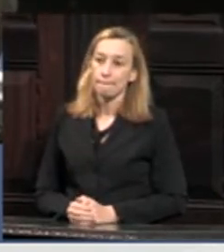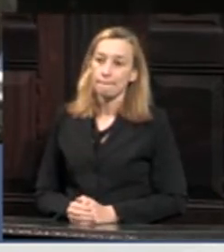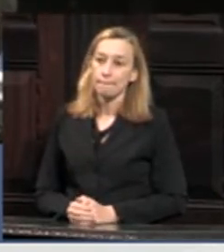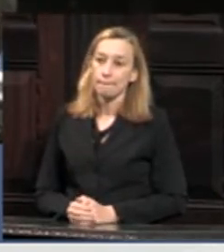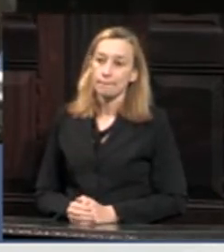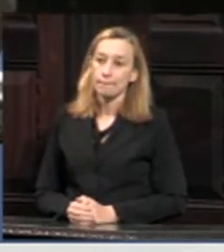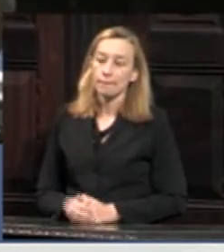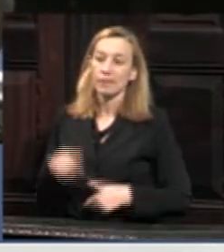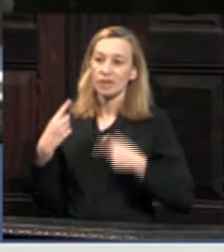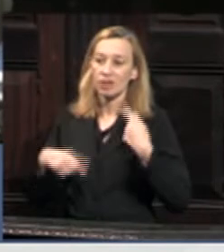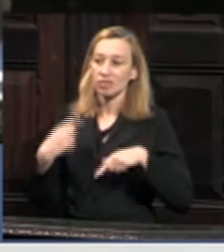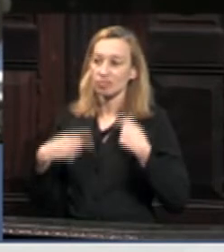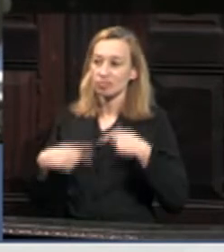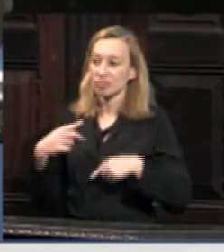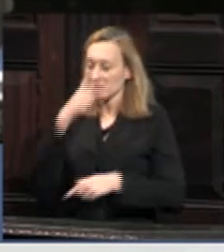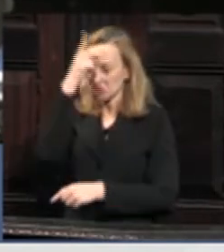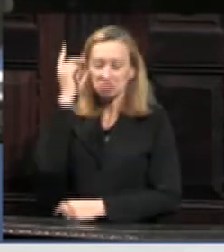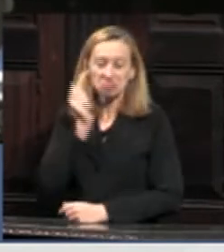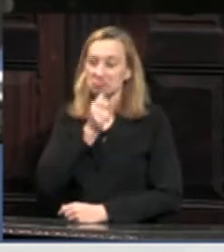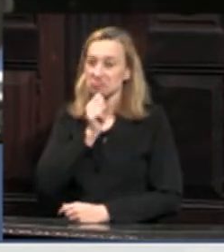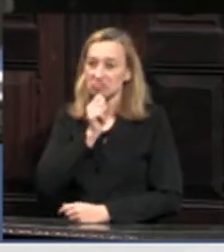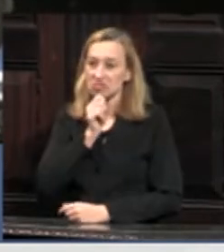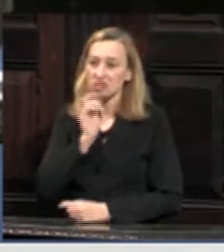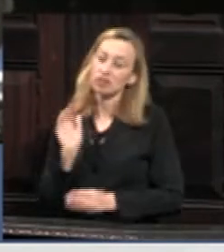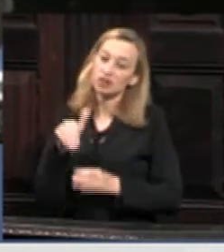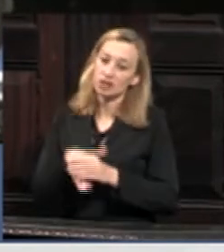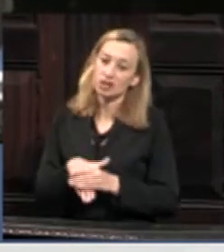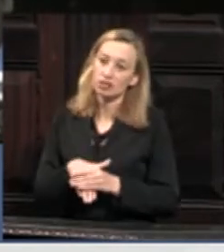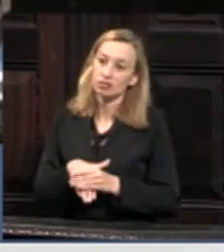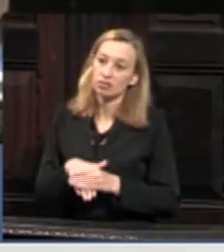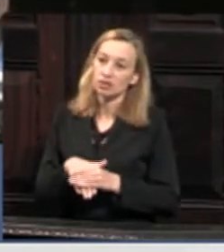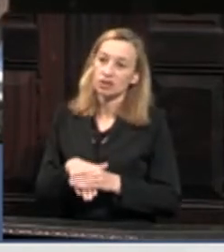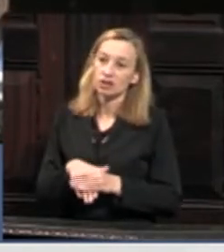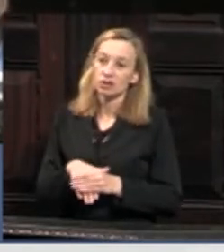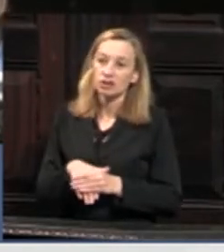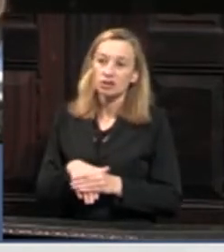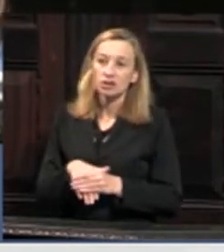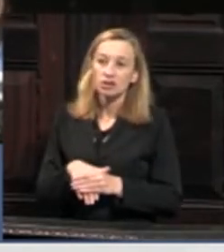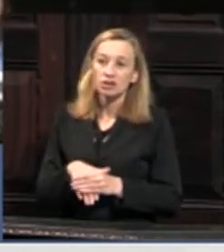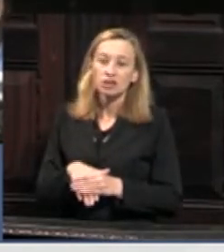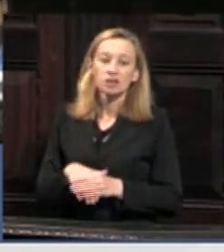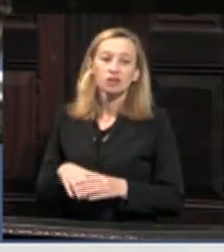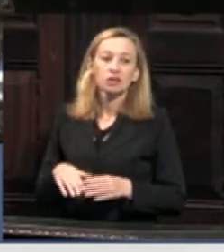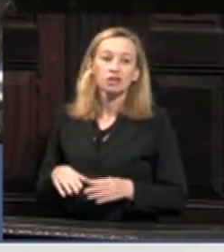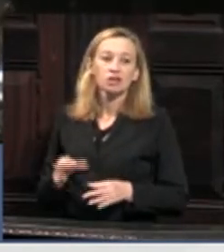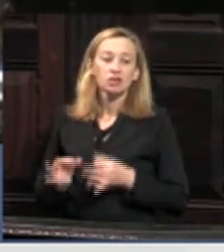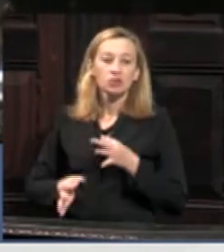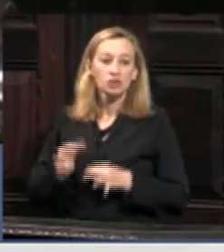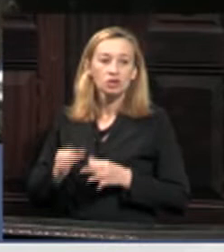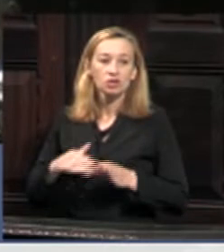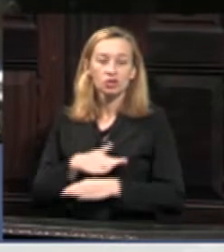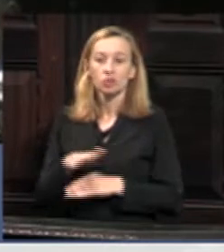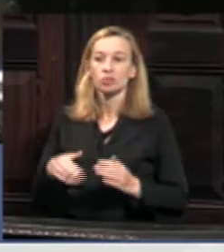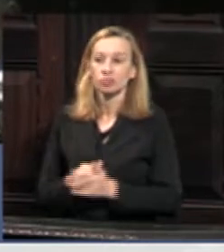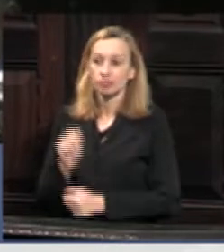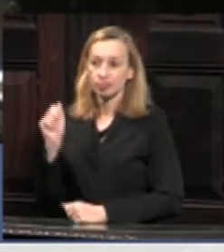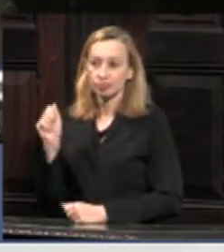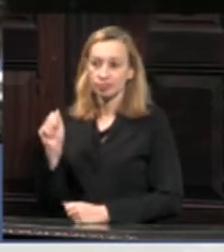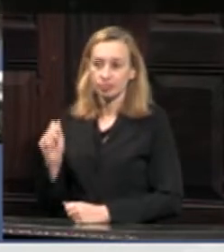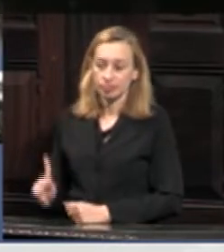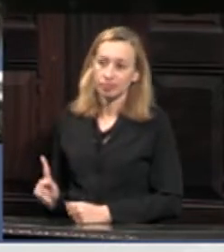Em discussão. Não haver quem queira discutir, em votação, a emenda da Comissão de Constituição e Justiça. Senhores que aprovam nessa